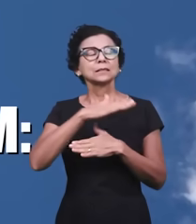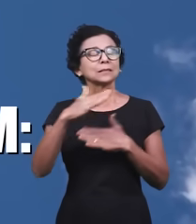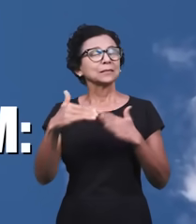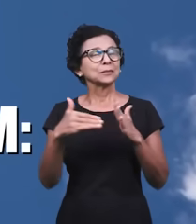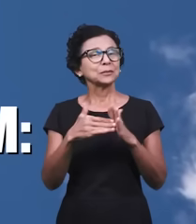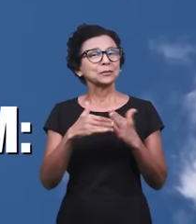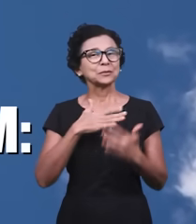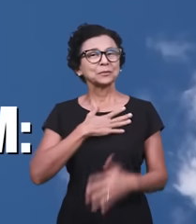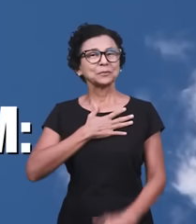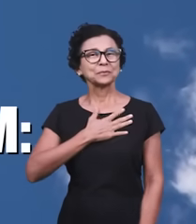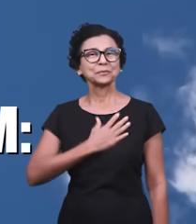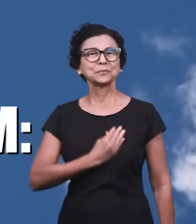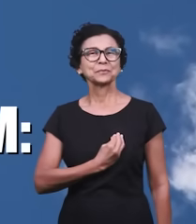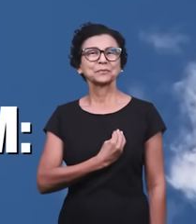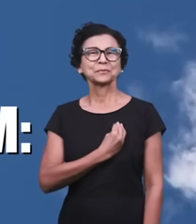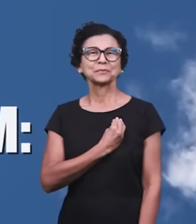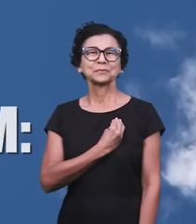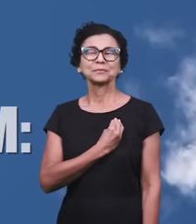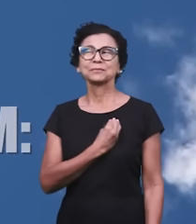é tudo pra